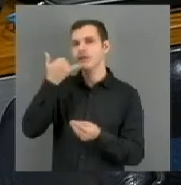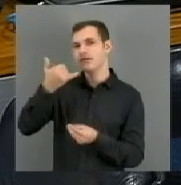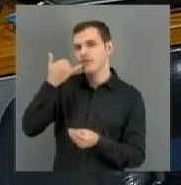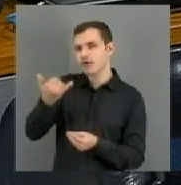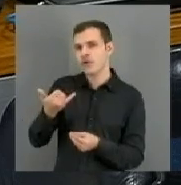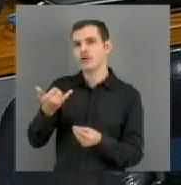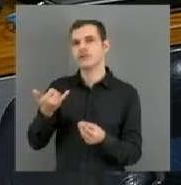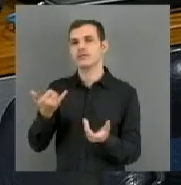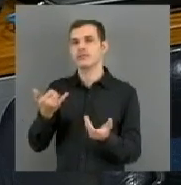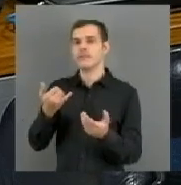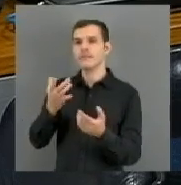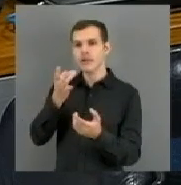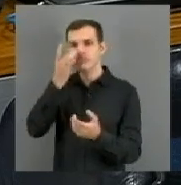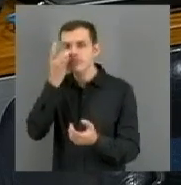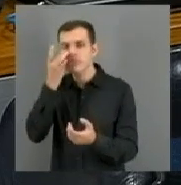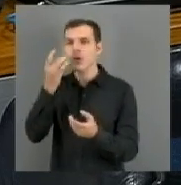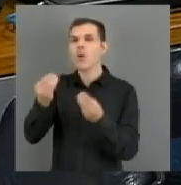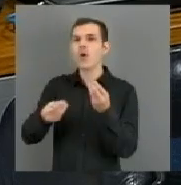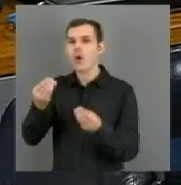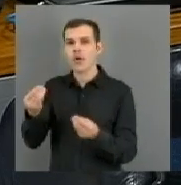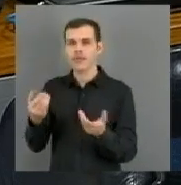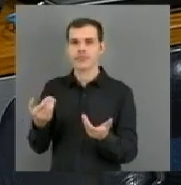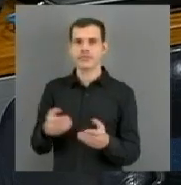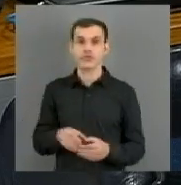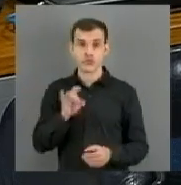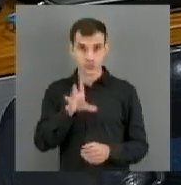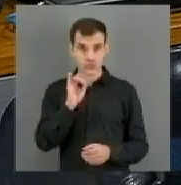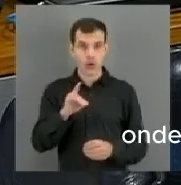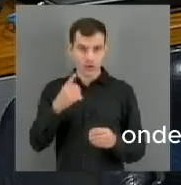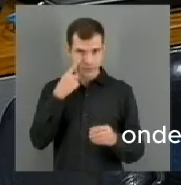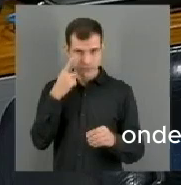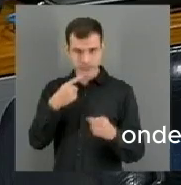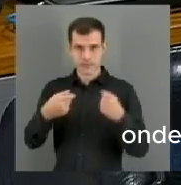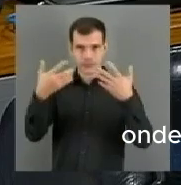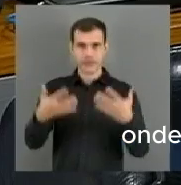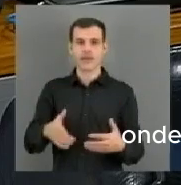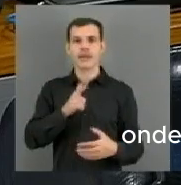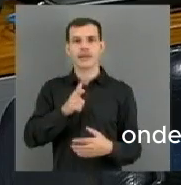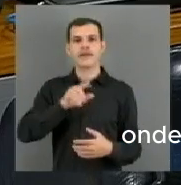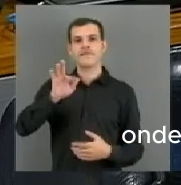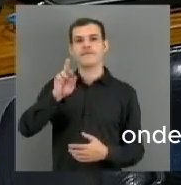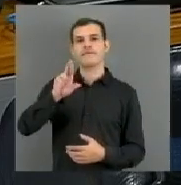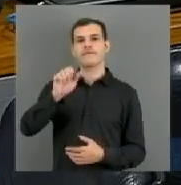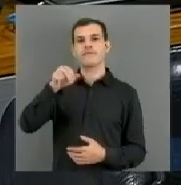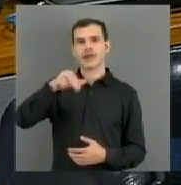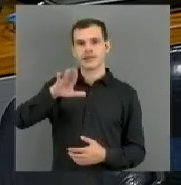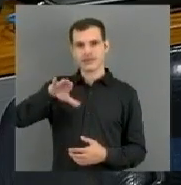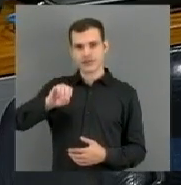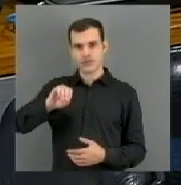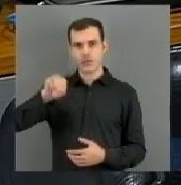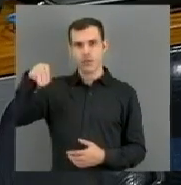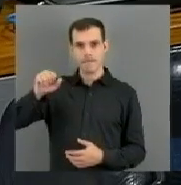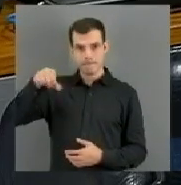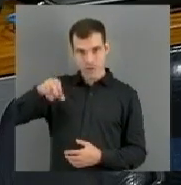para ressaltar, o senhor Francisco Mansur, que sentou aí onde o senhor está sentado algumas semanas atrás,